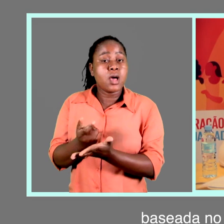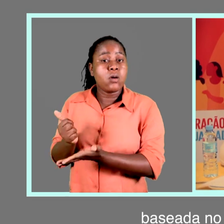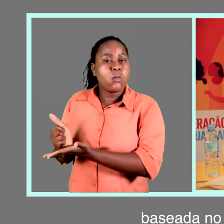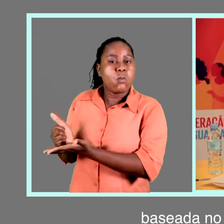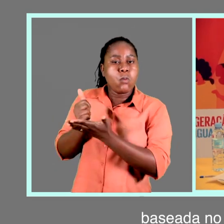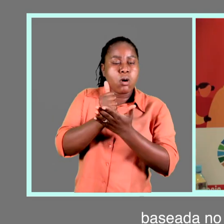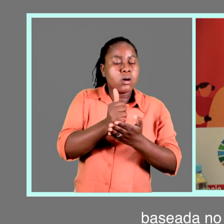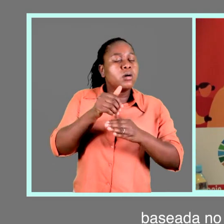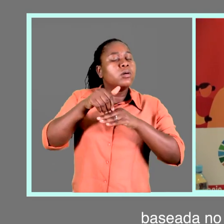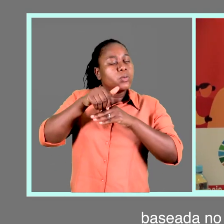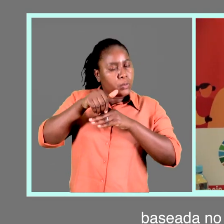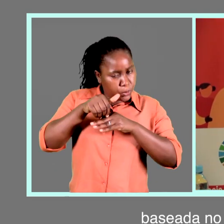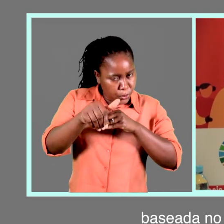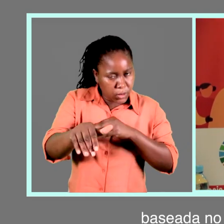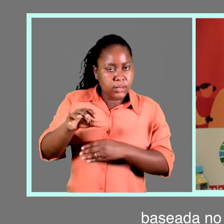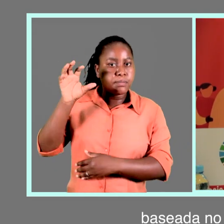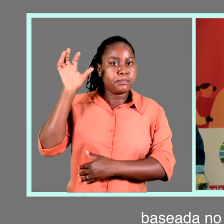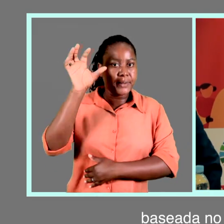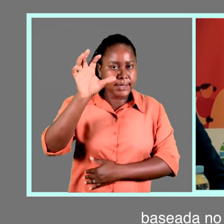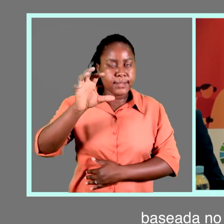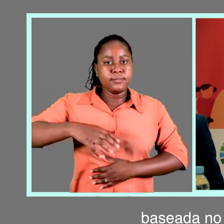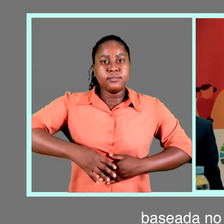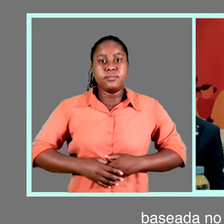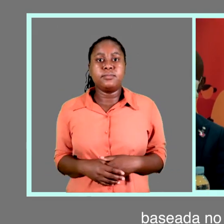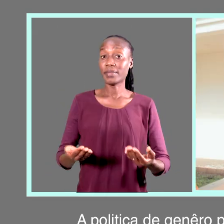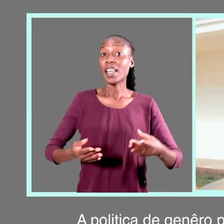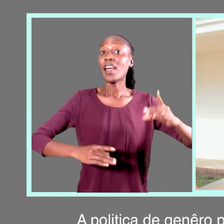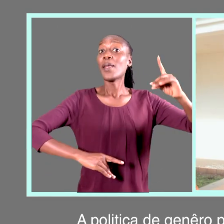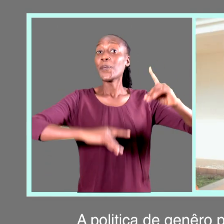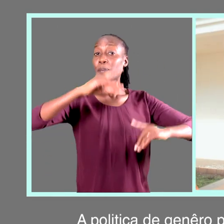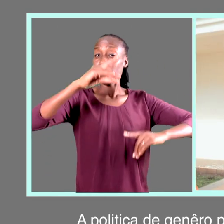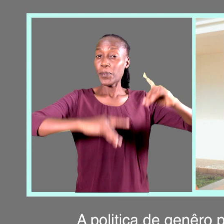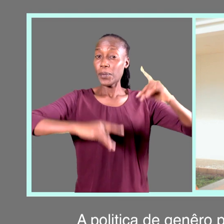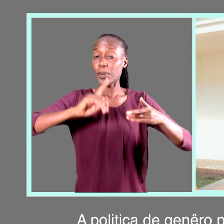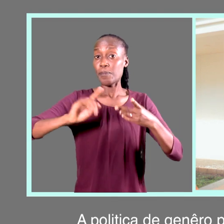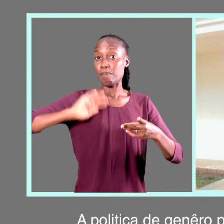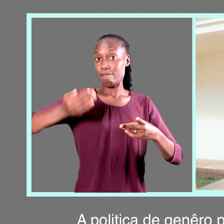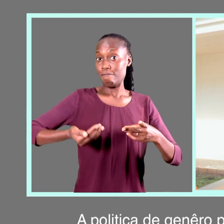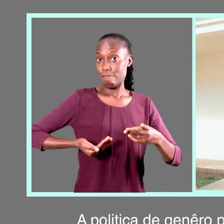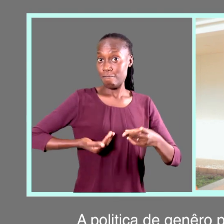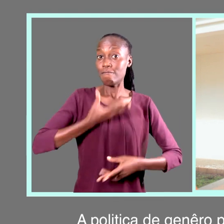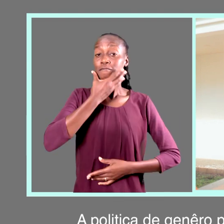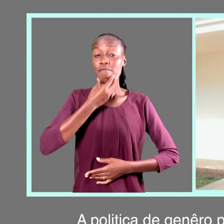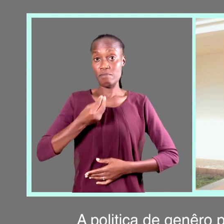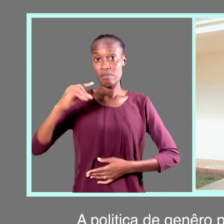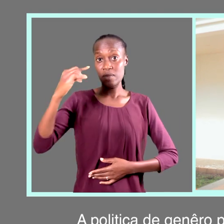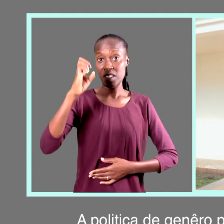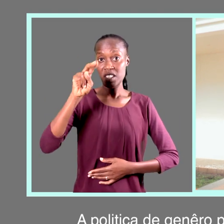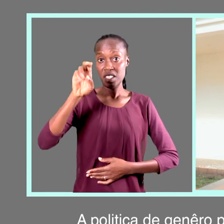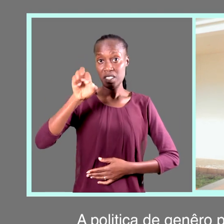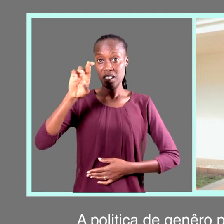a prestar o apoio necessário ao país. O político de